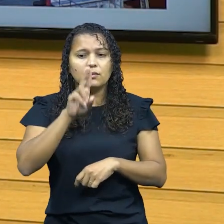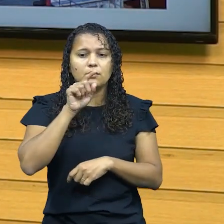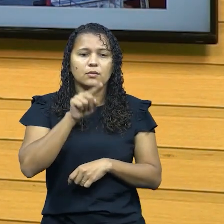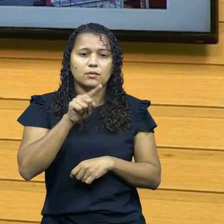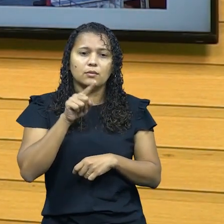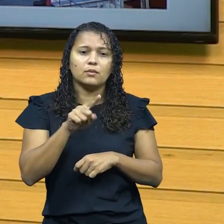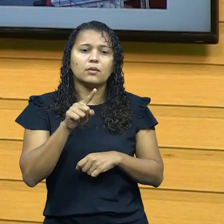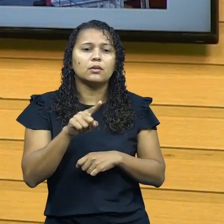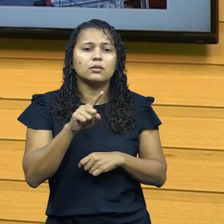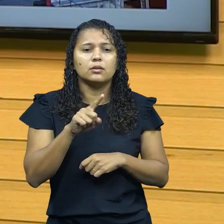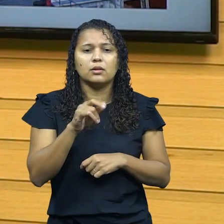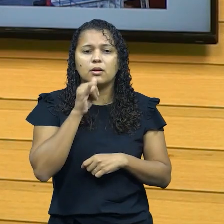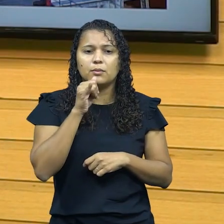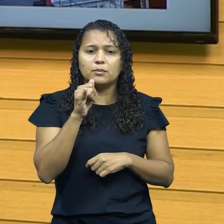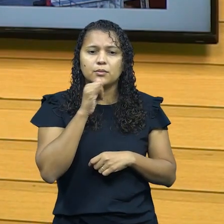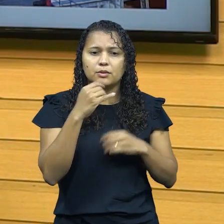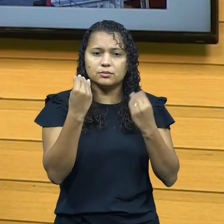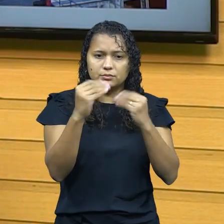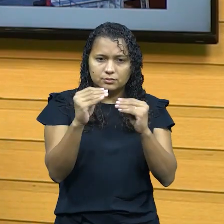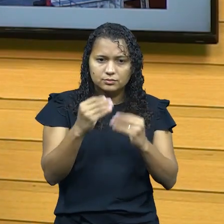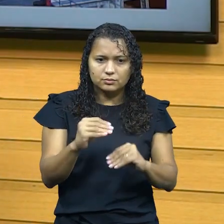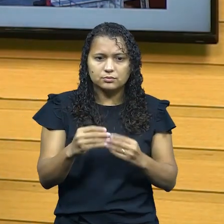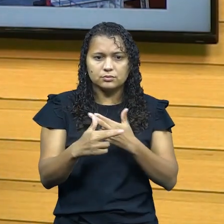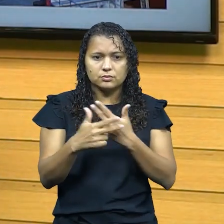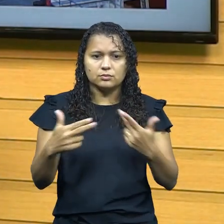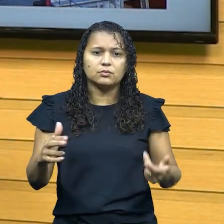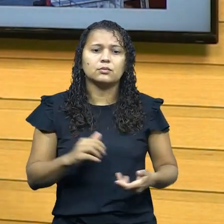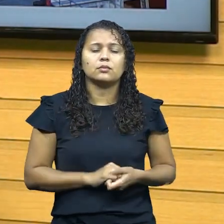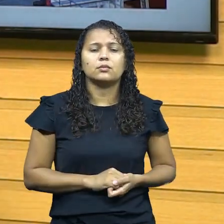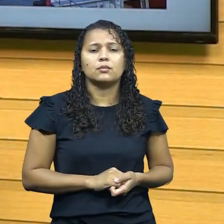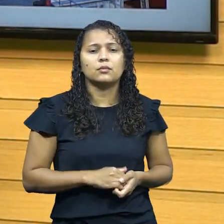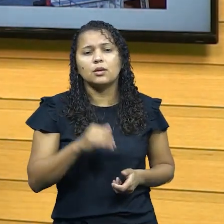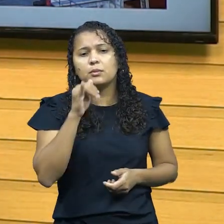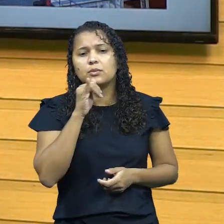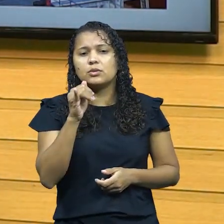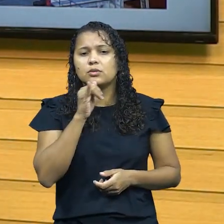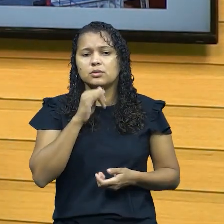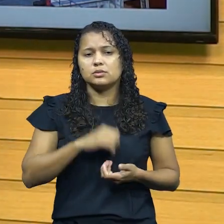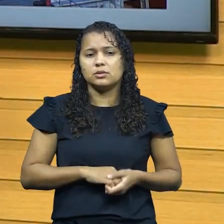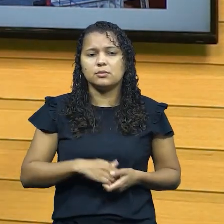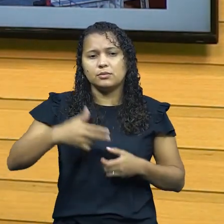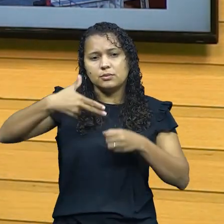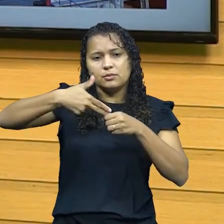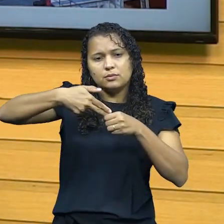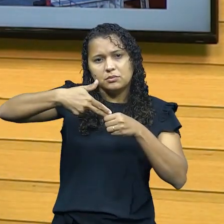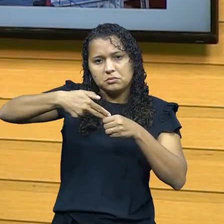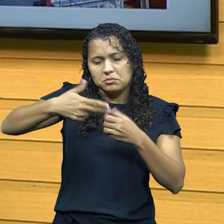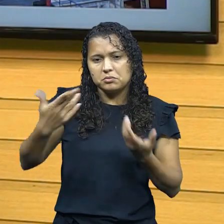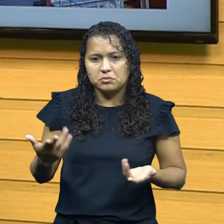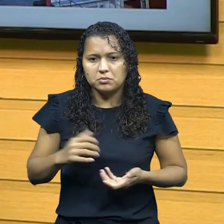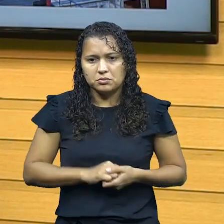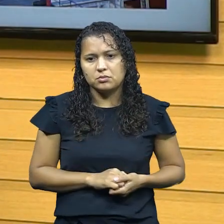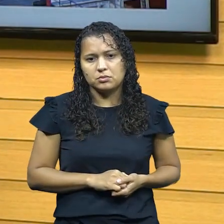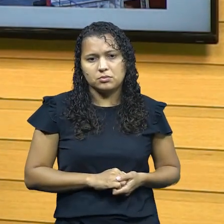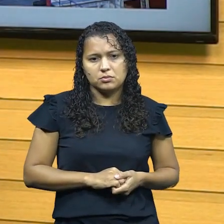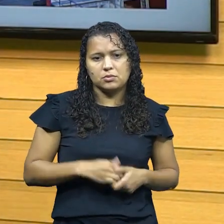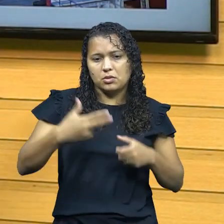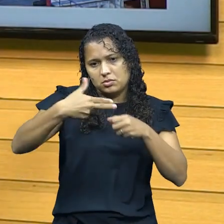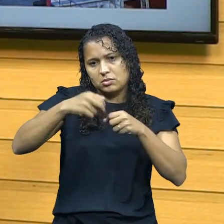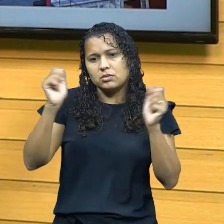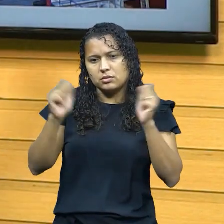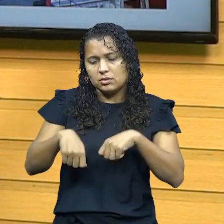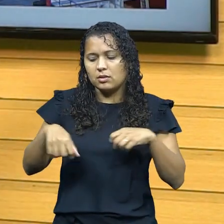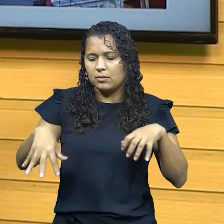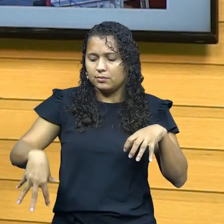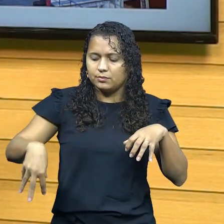equipamento para estar colocando, por exemplo, a gasolina, né? Está falando aqui de combustível, então